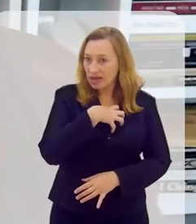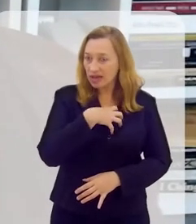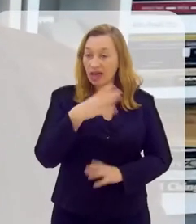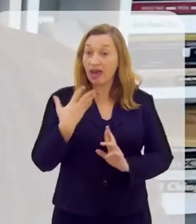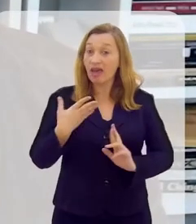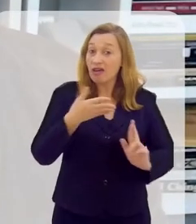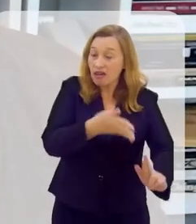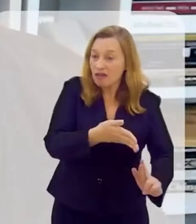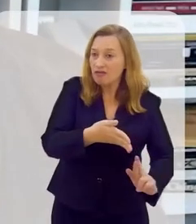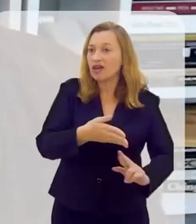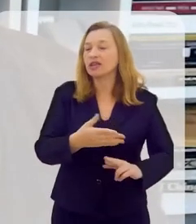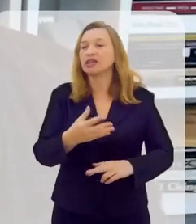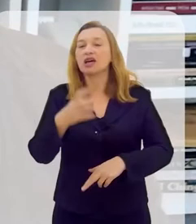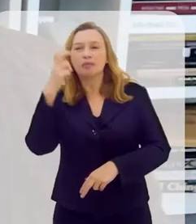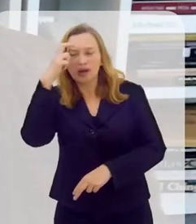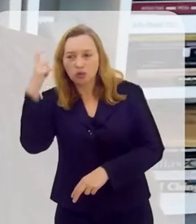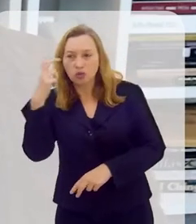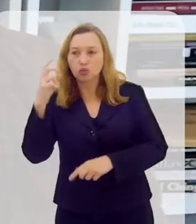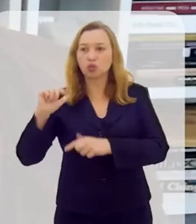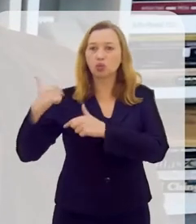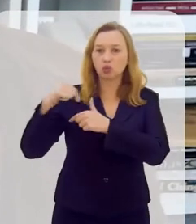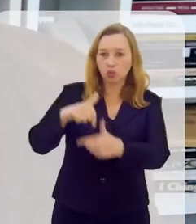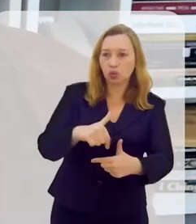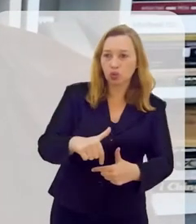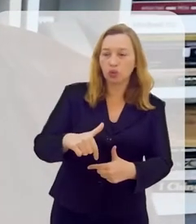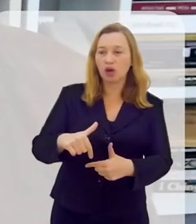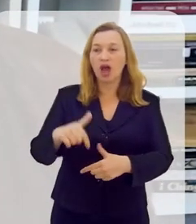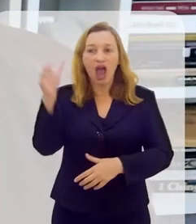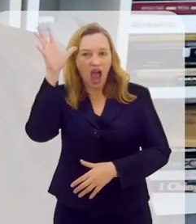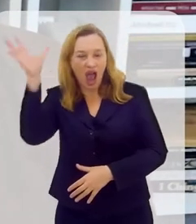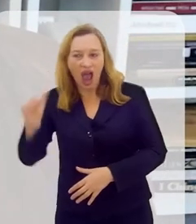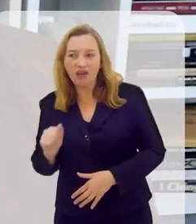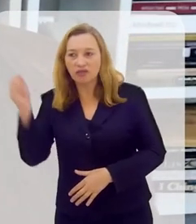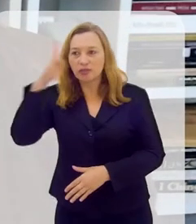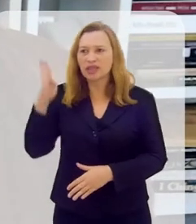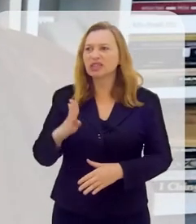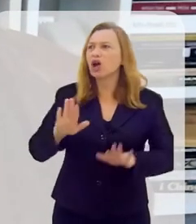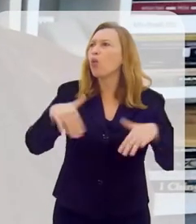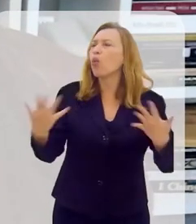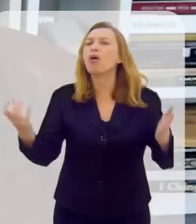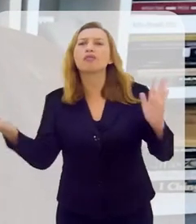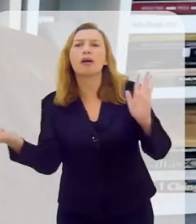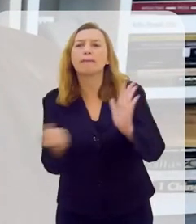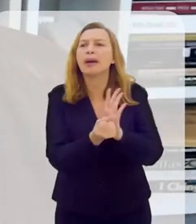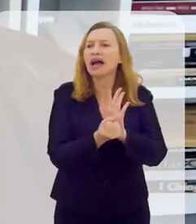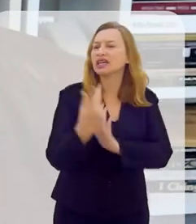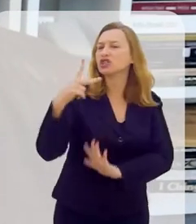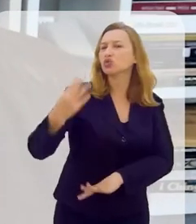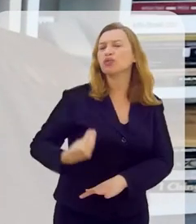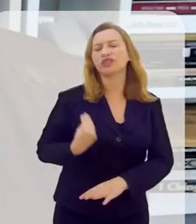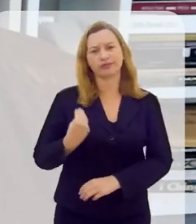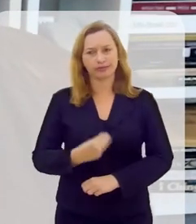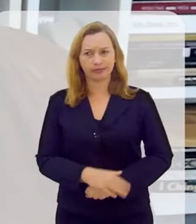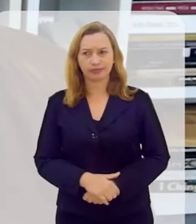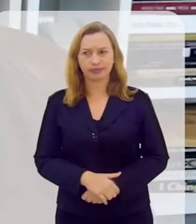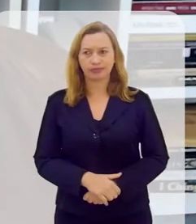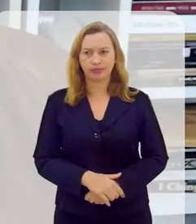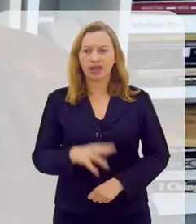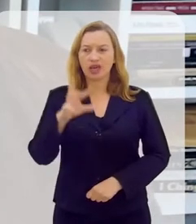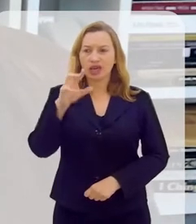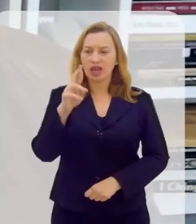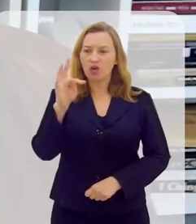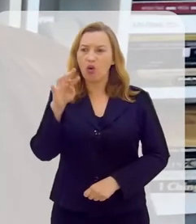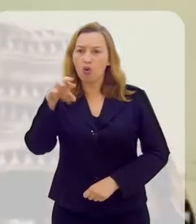de referência para a cultura e as tradições afro-brasileiras. Que marca isso deixou na sua vida,